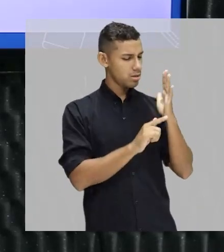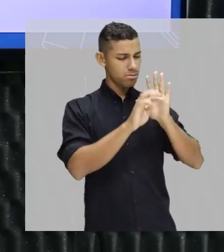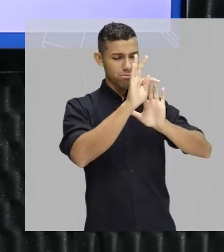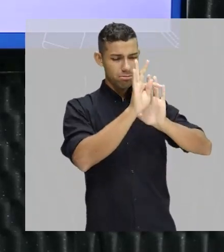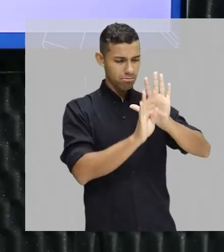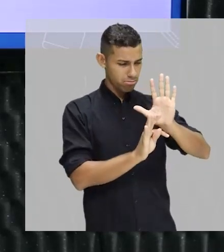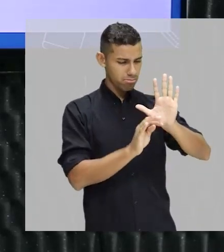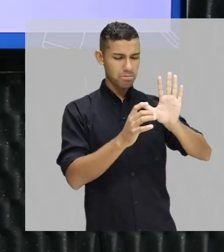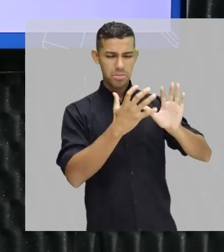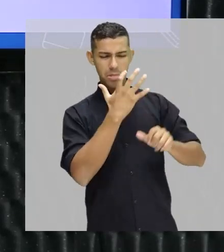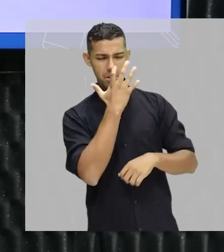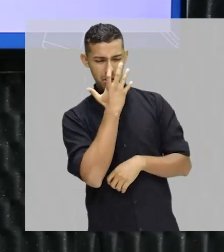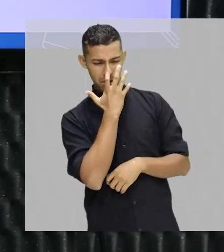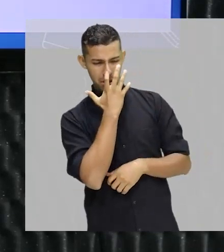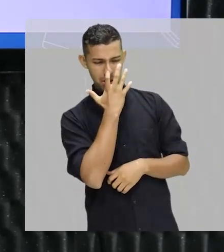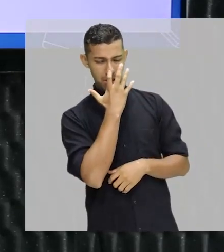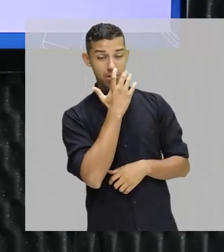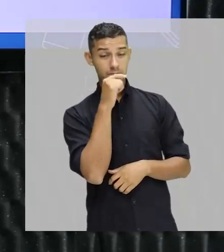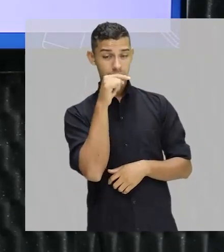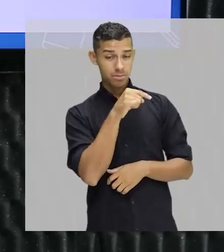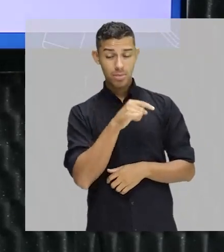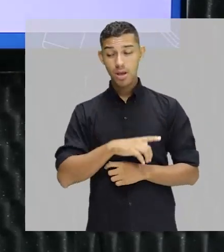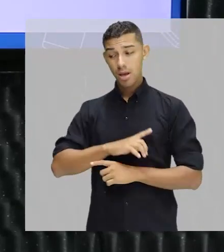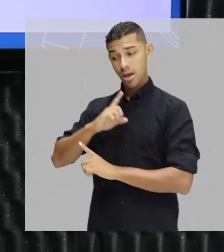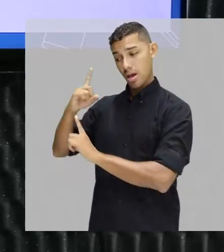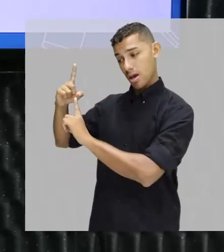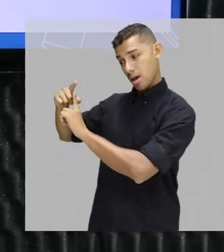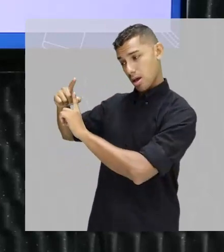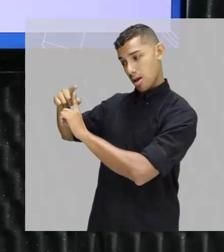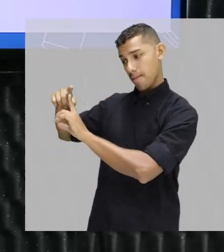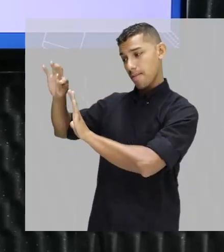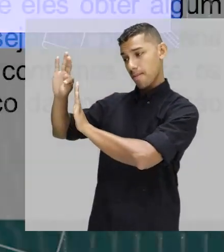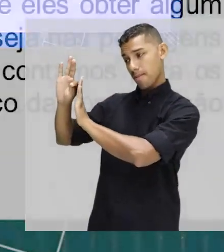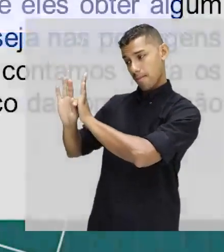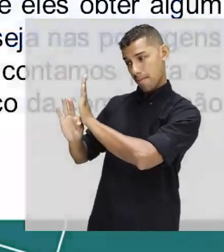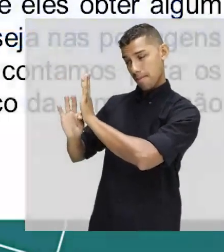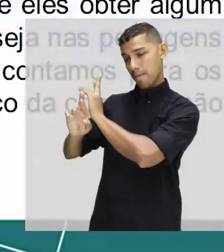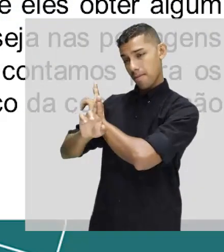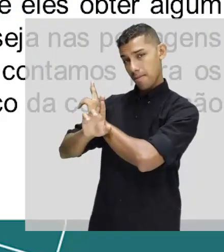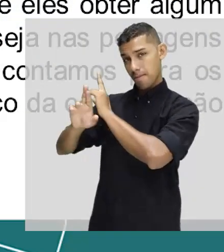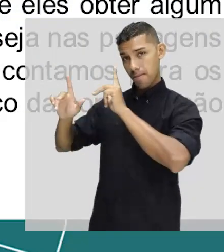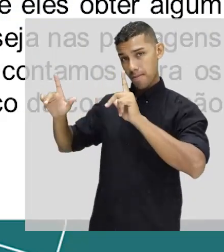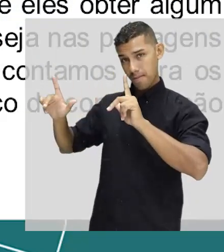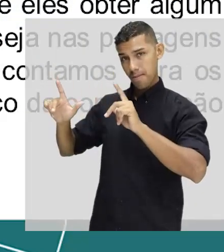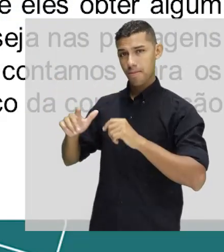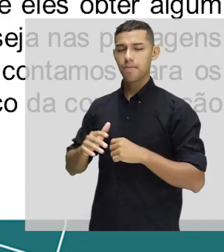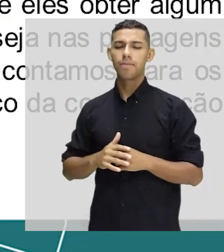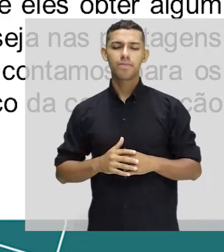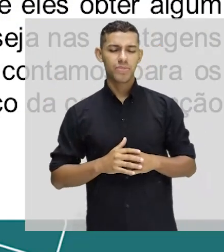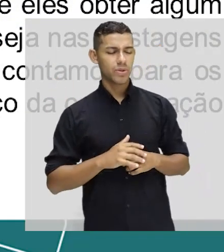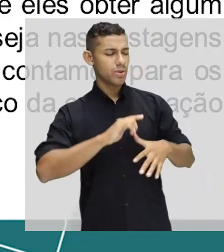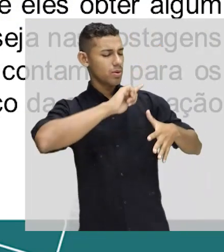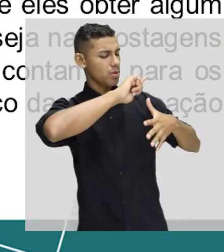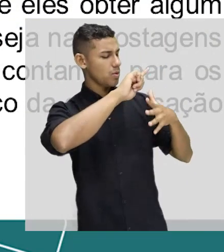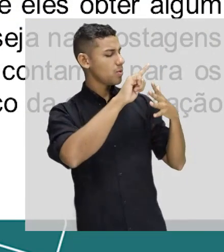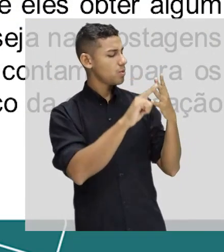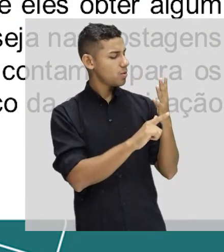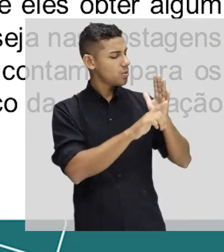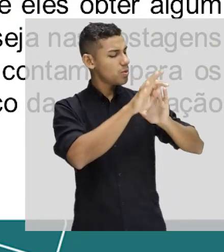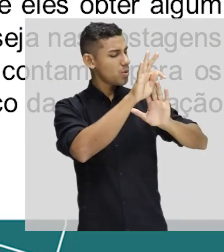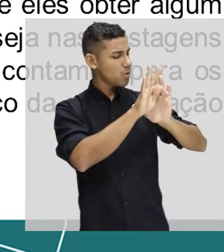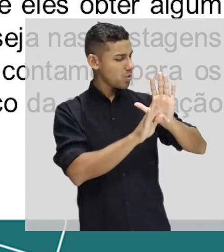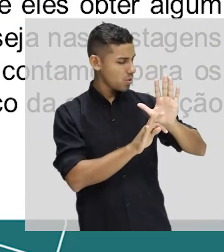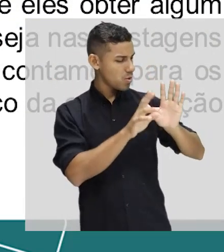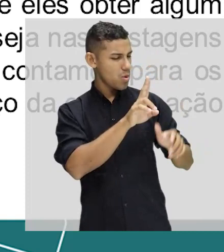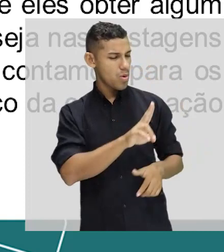E aí a gente vai ver a diferença entre gêneros e tipo textual. Os gêneros são utilizados sempre